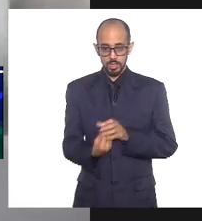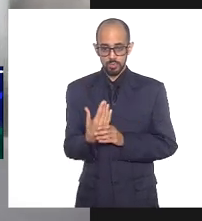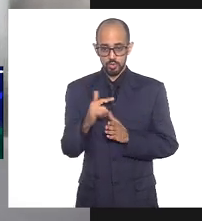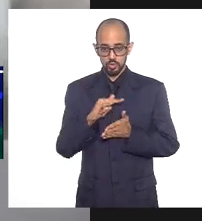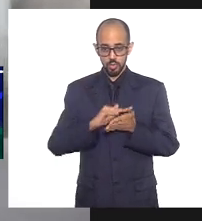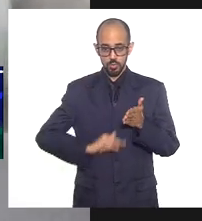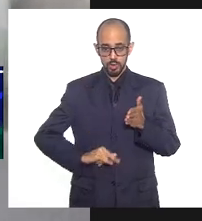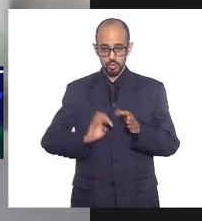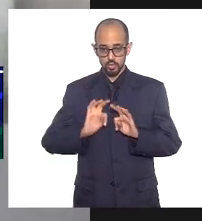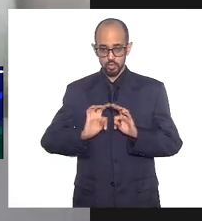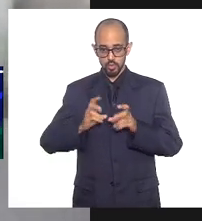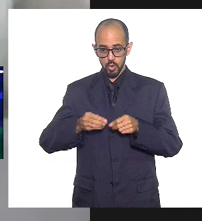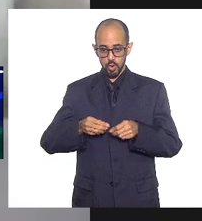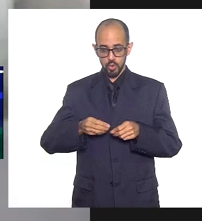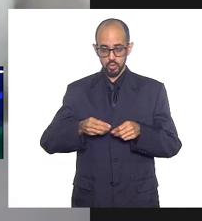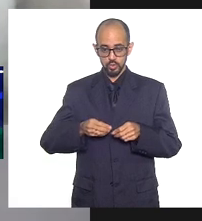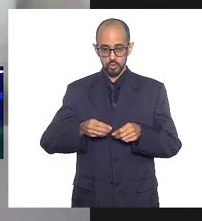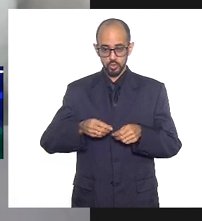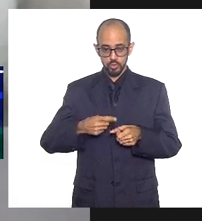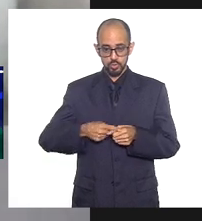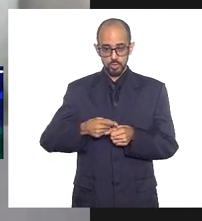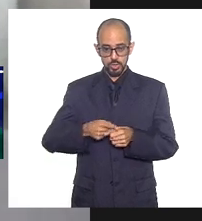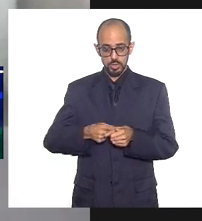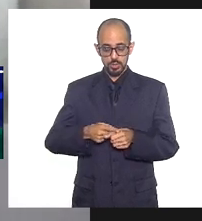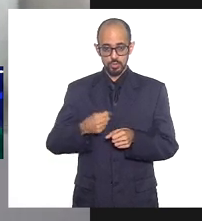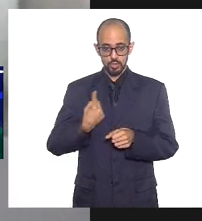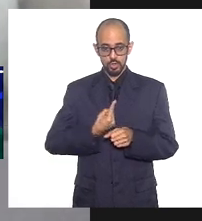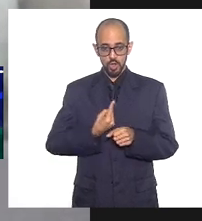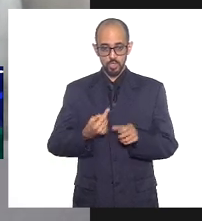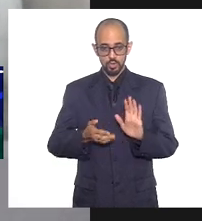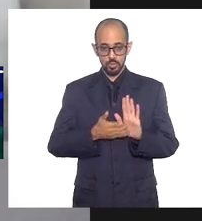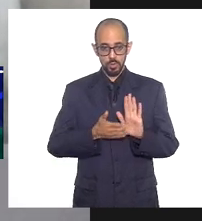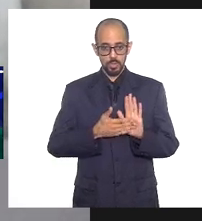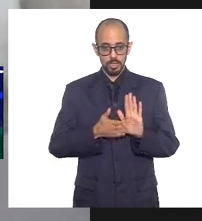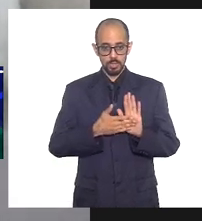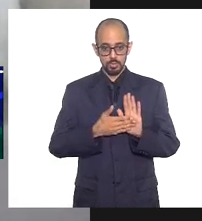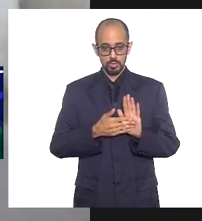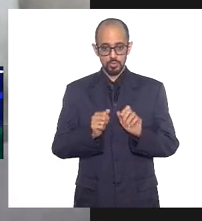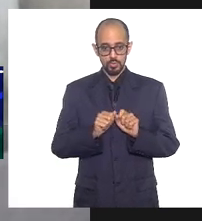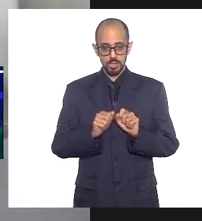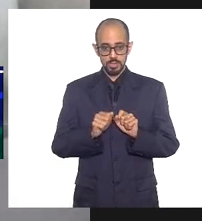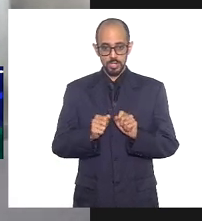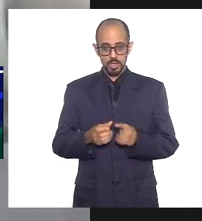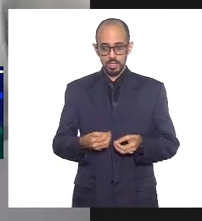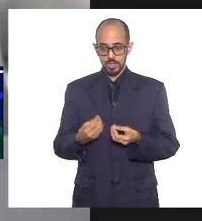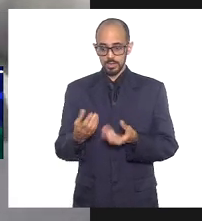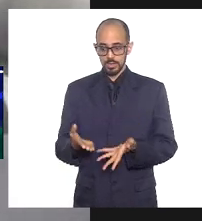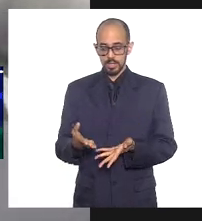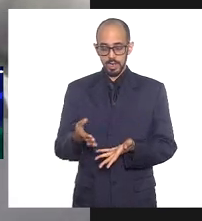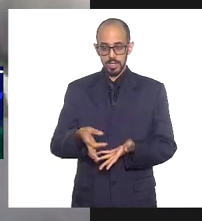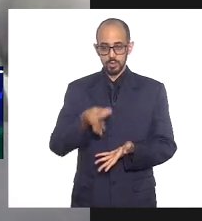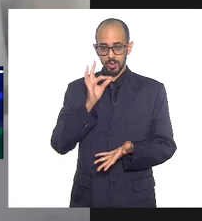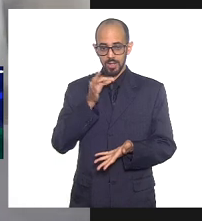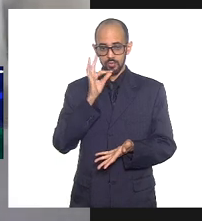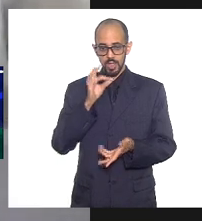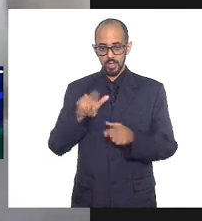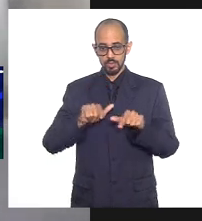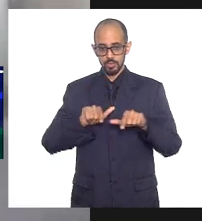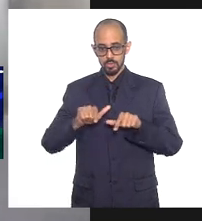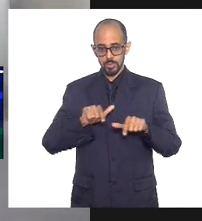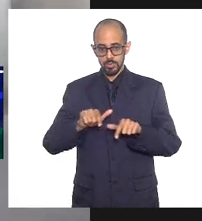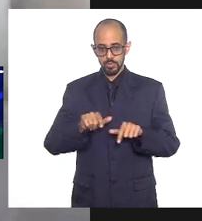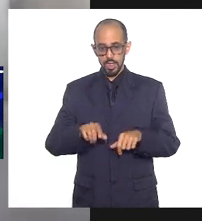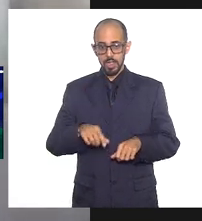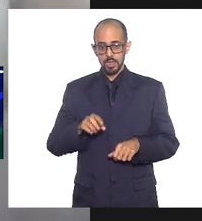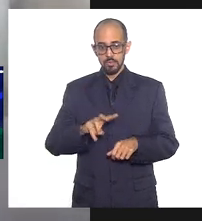os municípios que a gente se comprometeu em fazer essa entrega desse café do trabalhador que vai dar café a